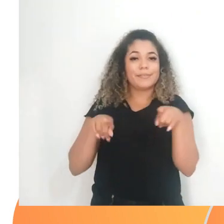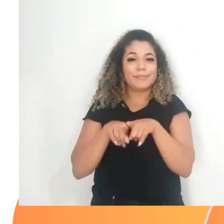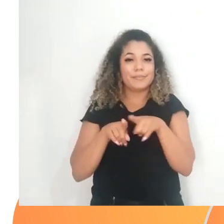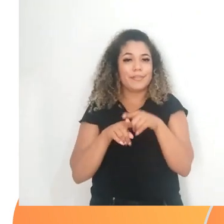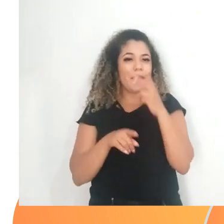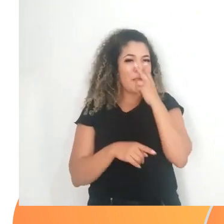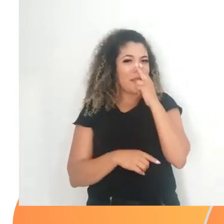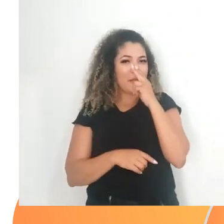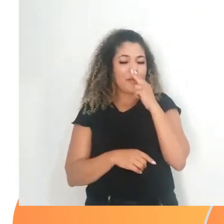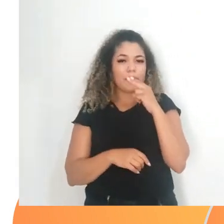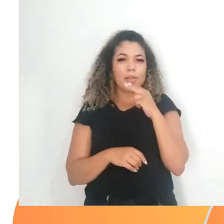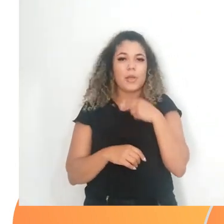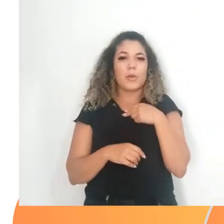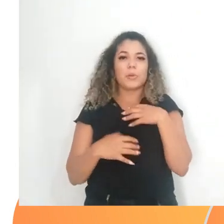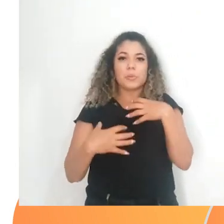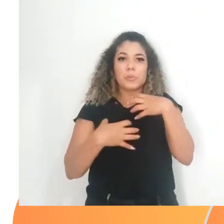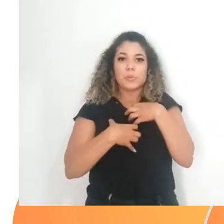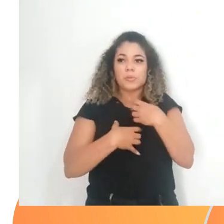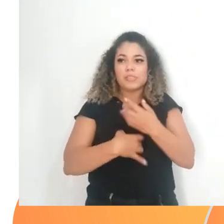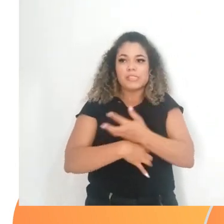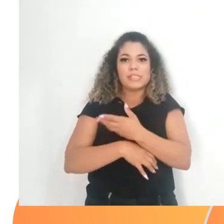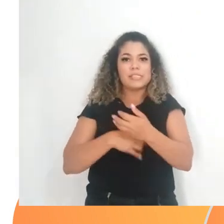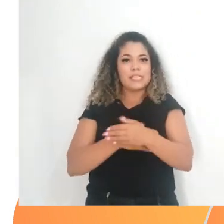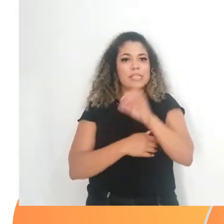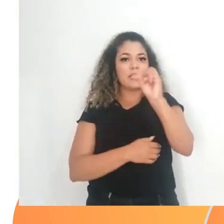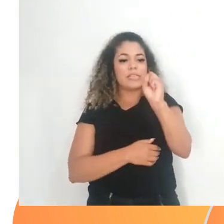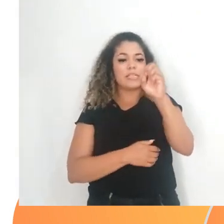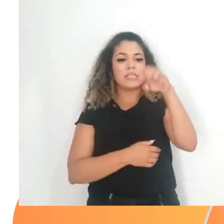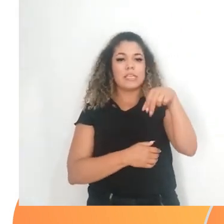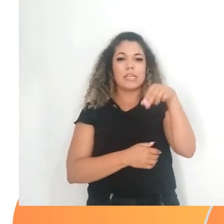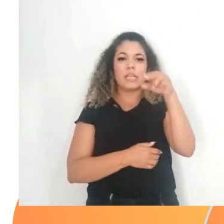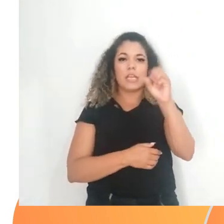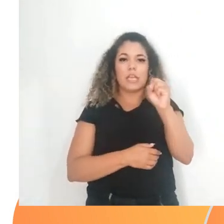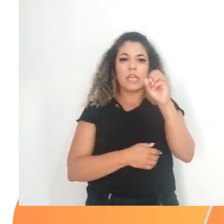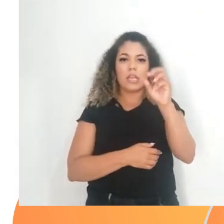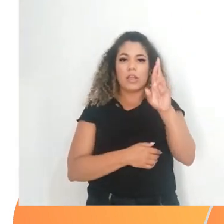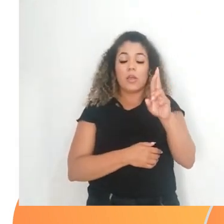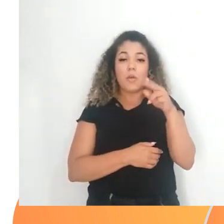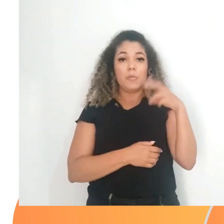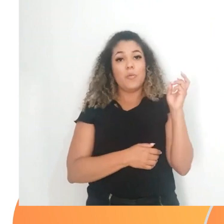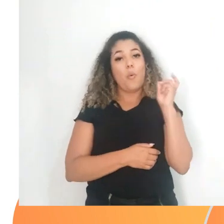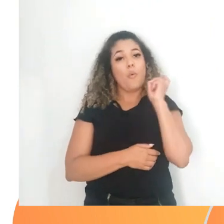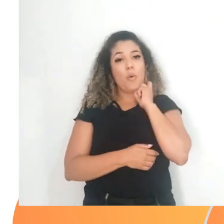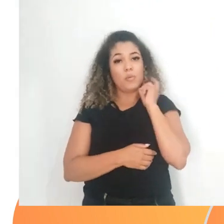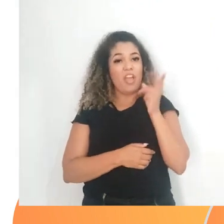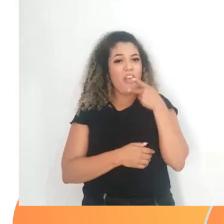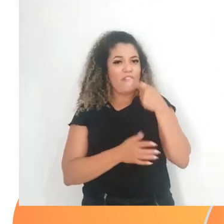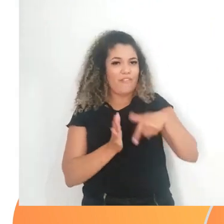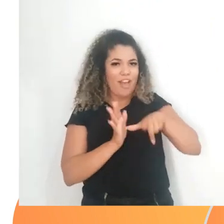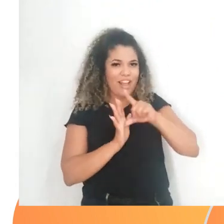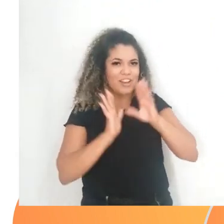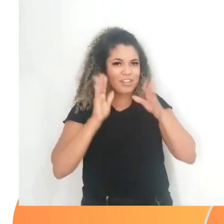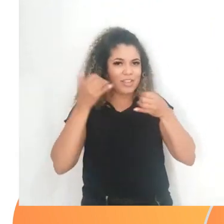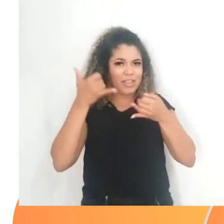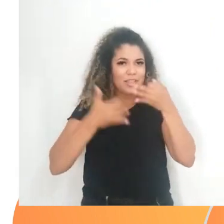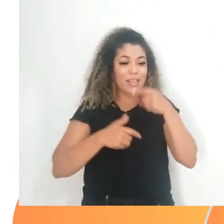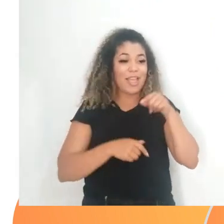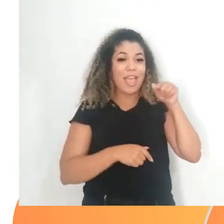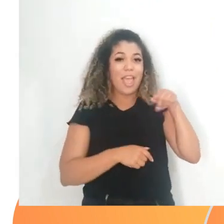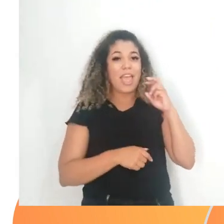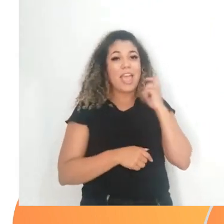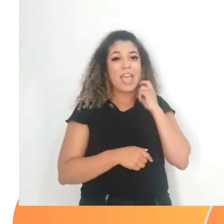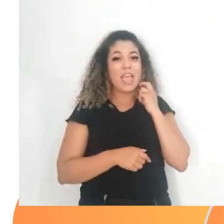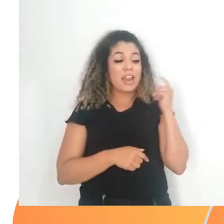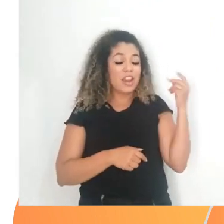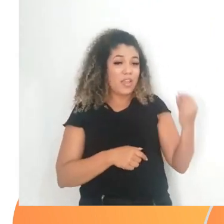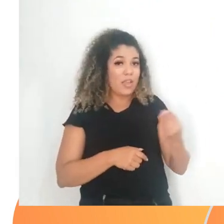são os sensores. E aí eu vou lembrar novamente vocês do morcego que nós falamos anteriormente. Alguns